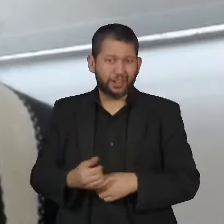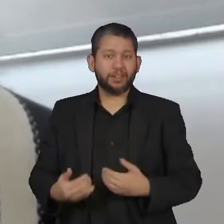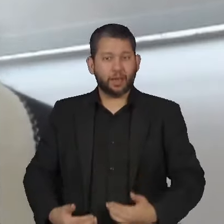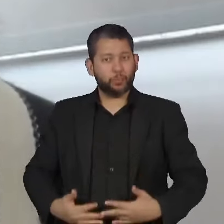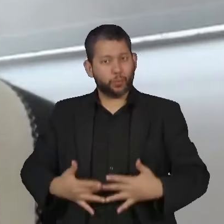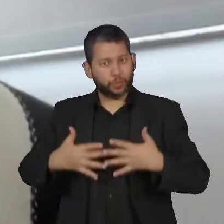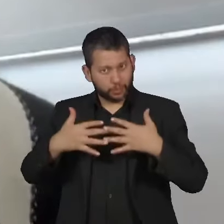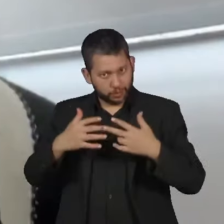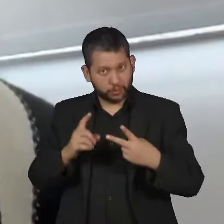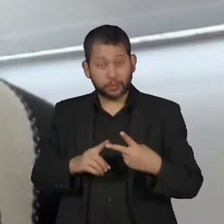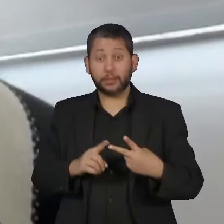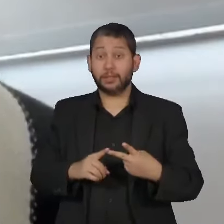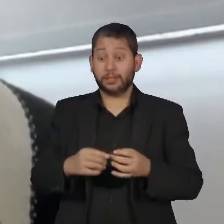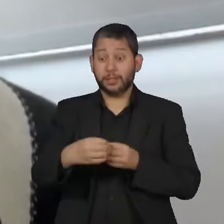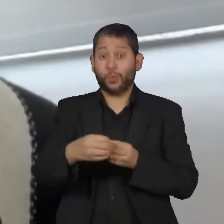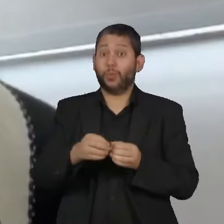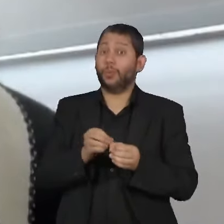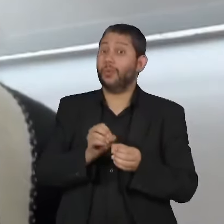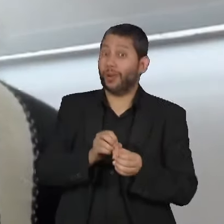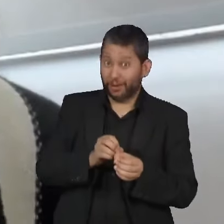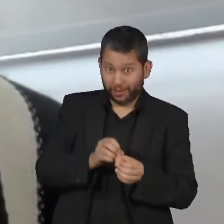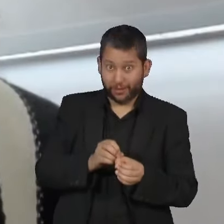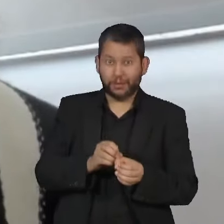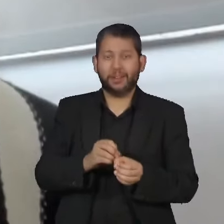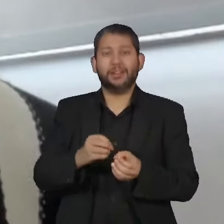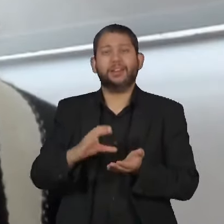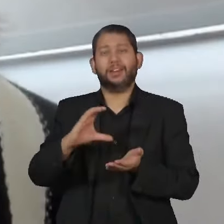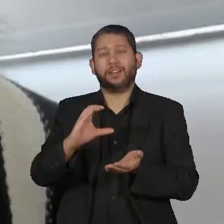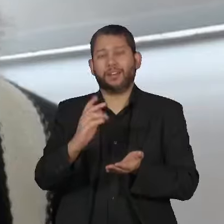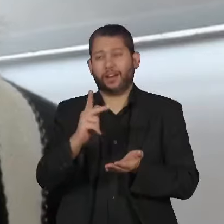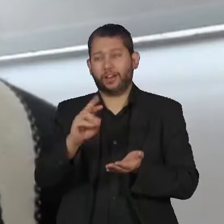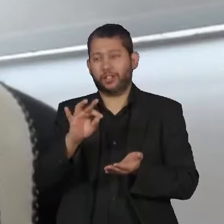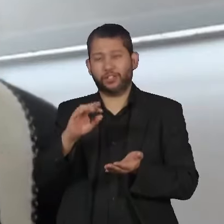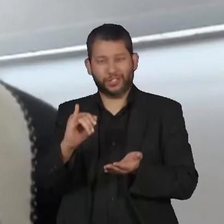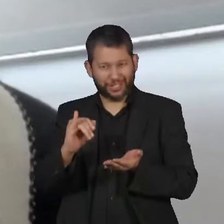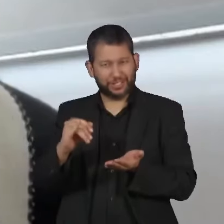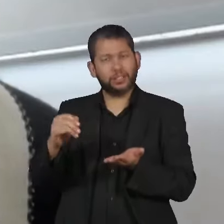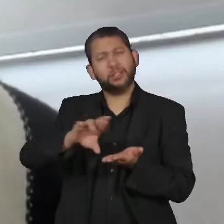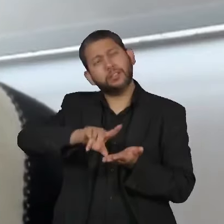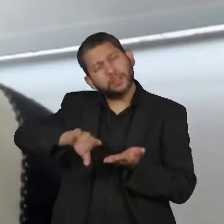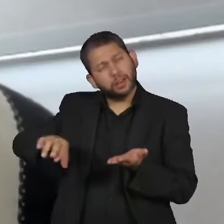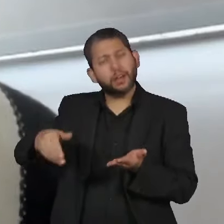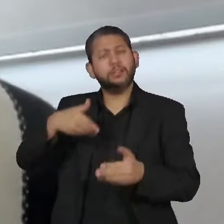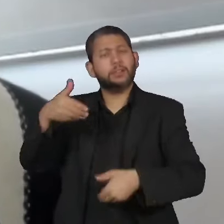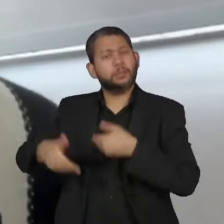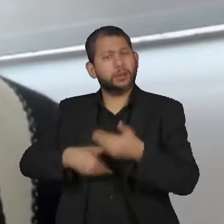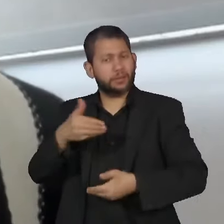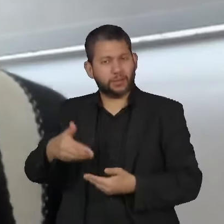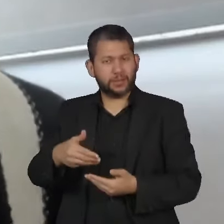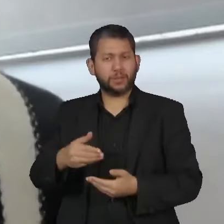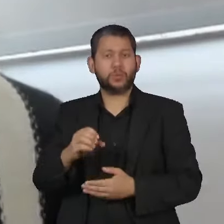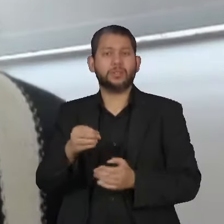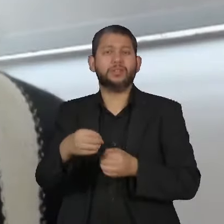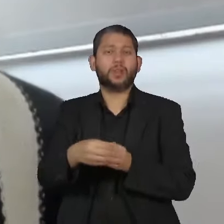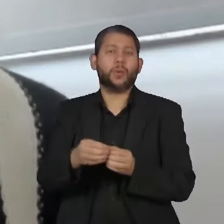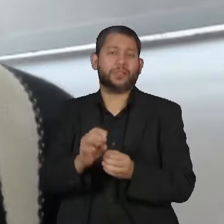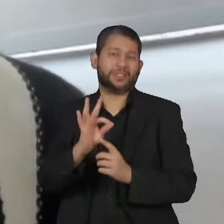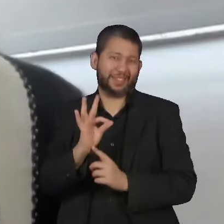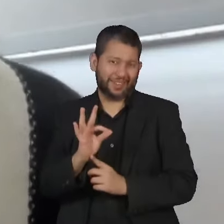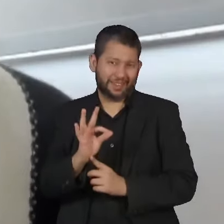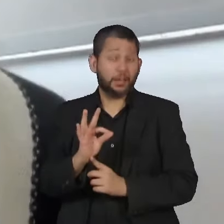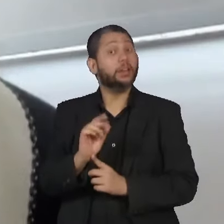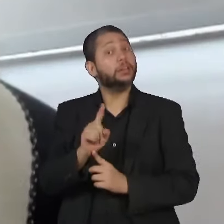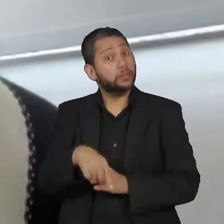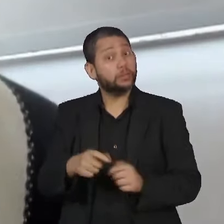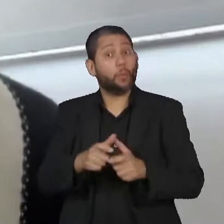celular, que tem se falado bastante na mídia, que são CAR-T e outras possibilidades de terapia de células T, que estão realmente